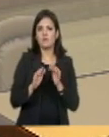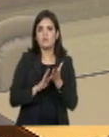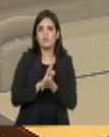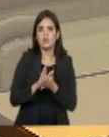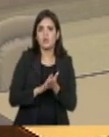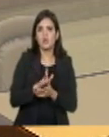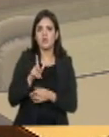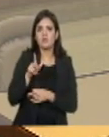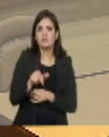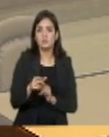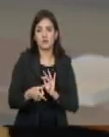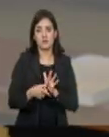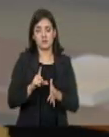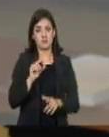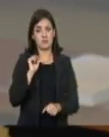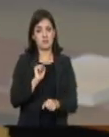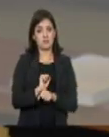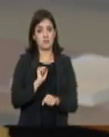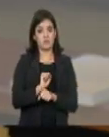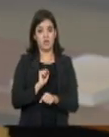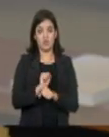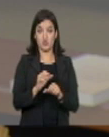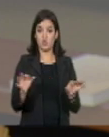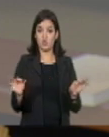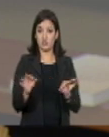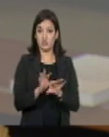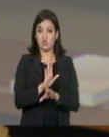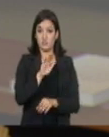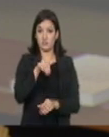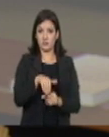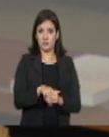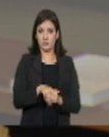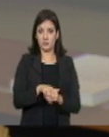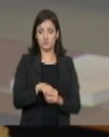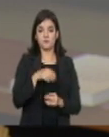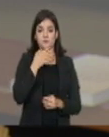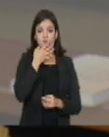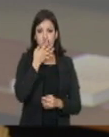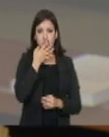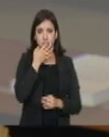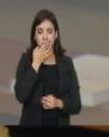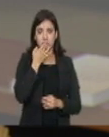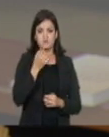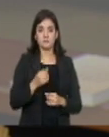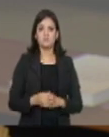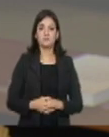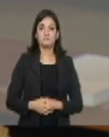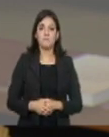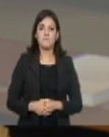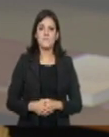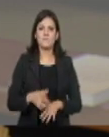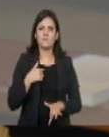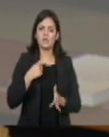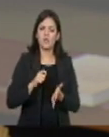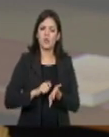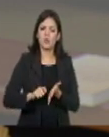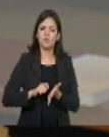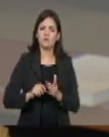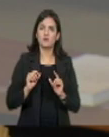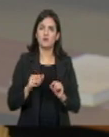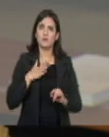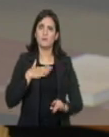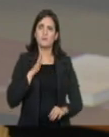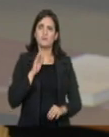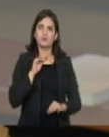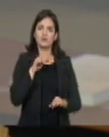à esquerda. A conclusão dos votos. E havia anotado precisamente no voto de Sua